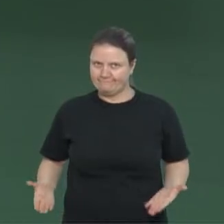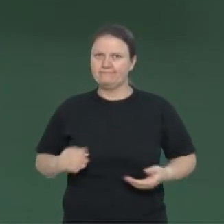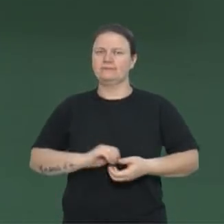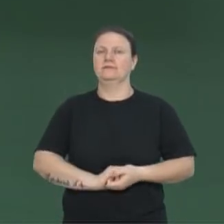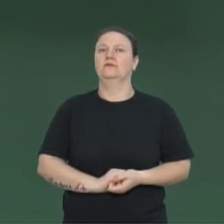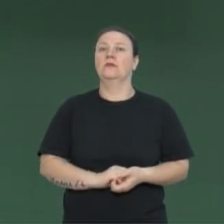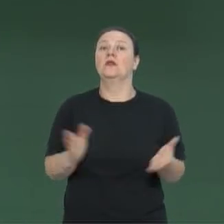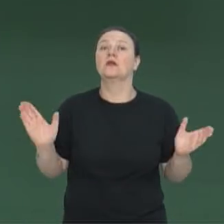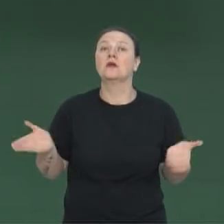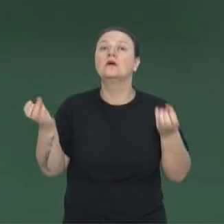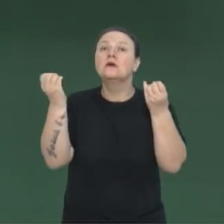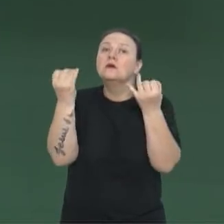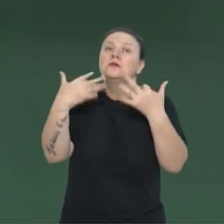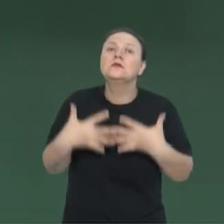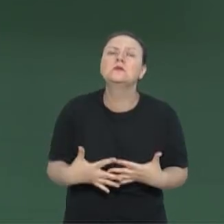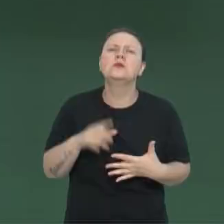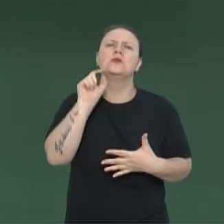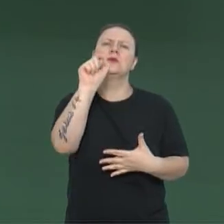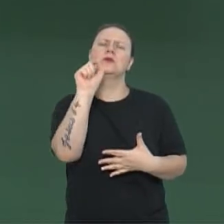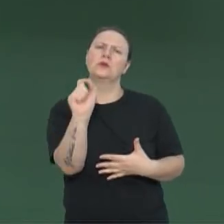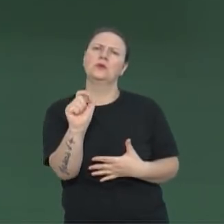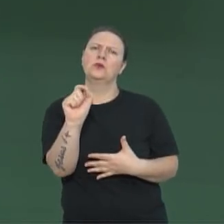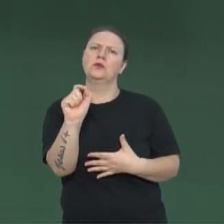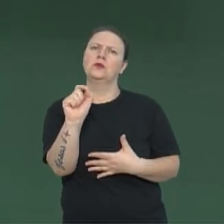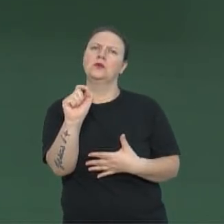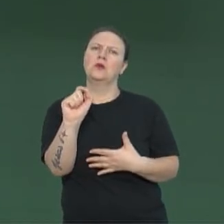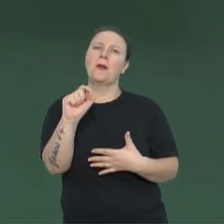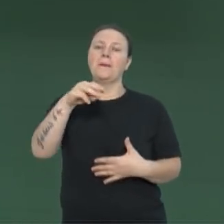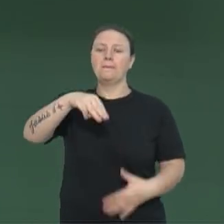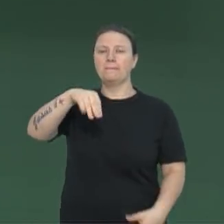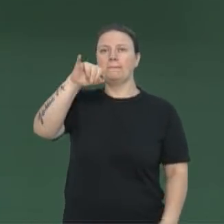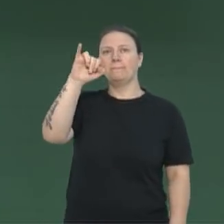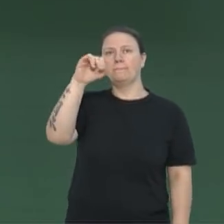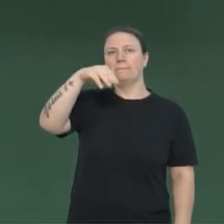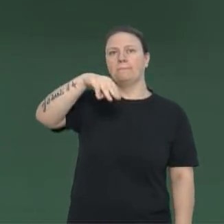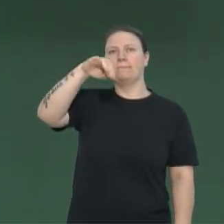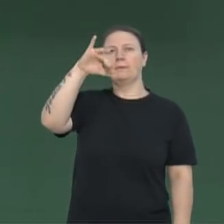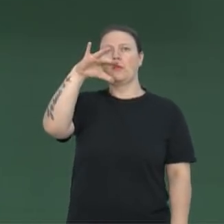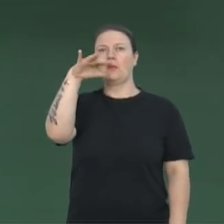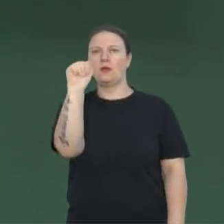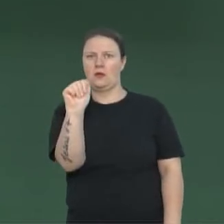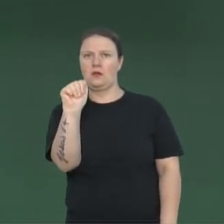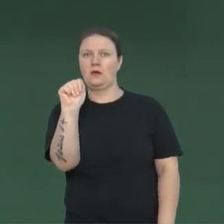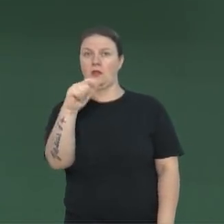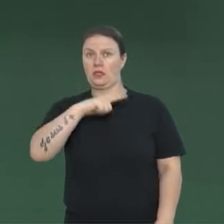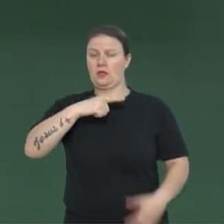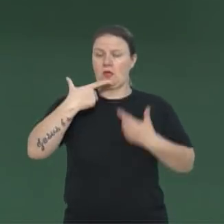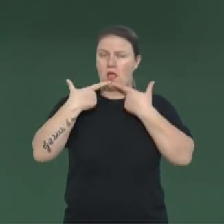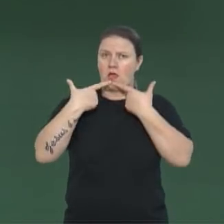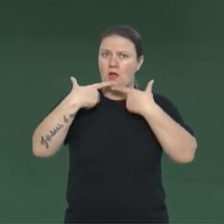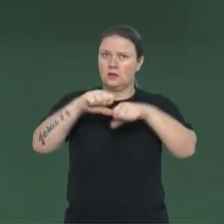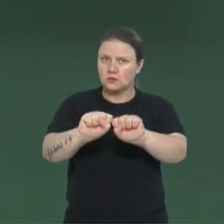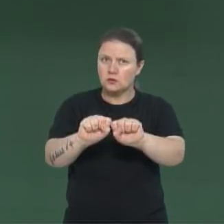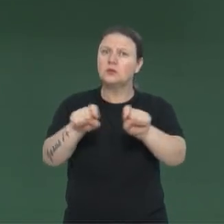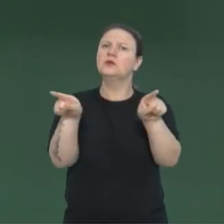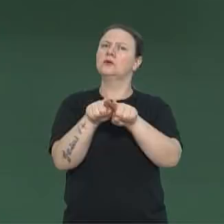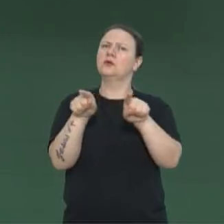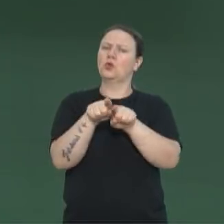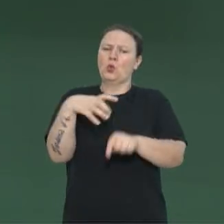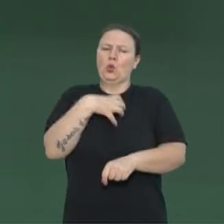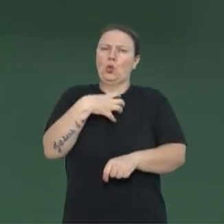Agora eu quero falar para vocês um pouquinho a respeito de mímica, né? Que é uma linguagem, é uma forma